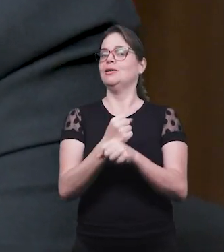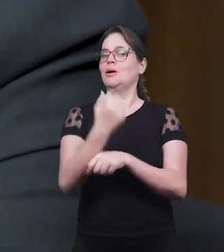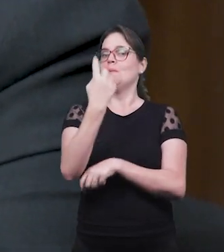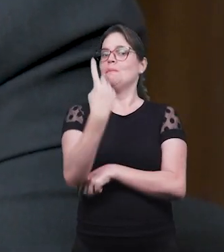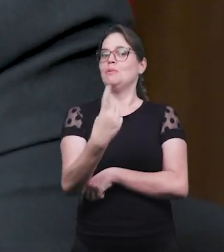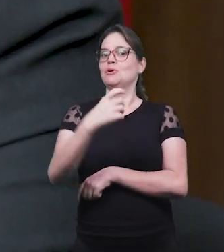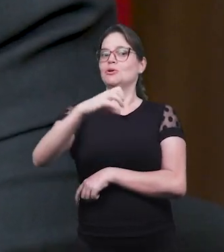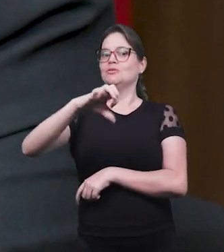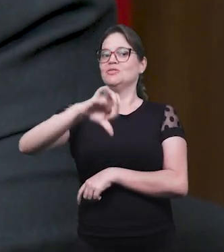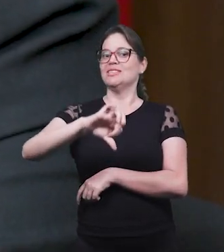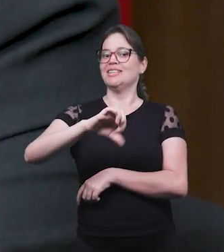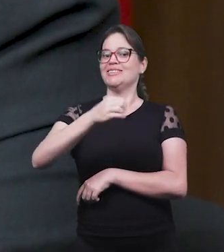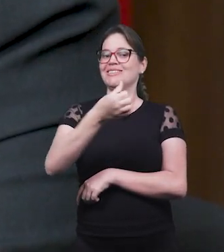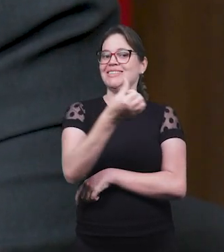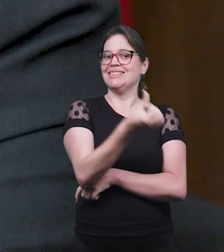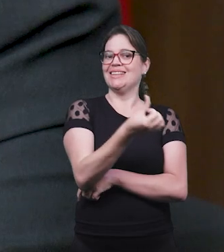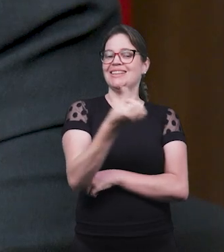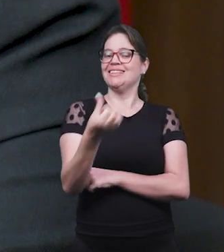1966.